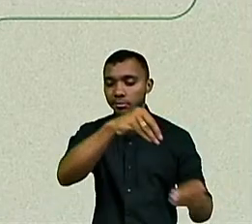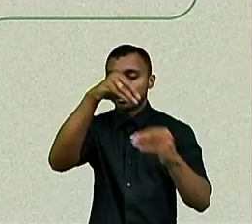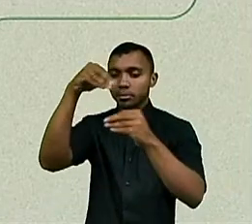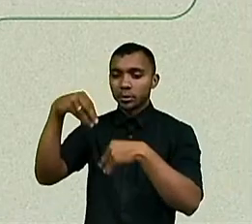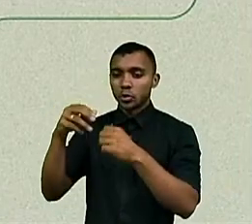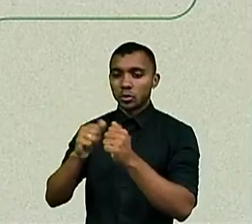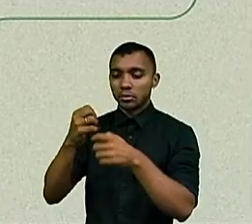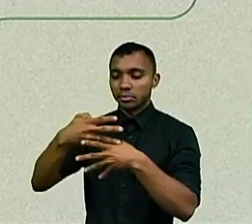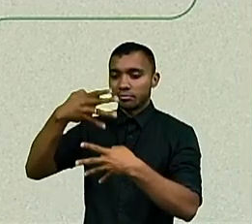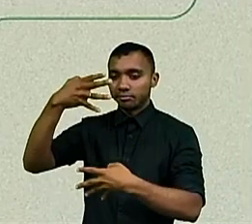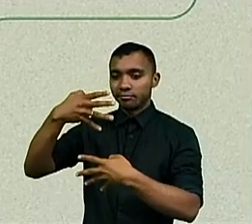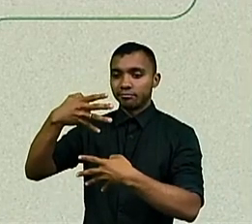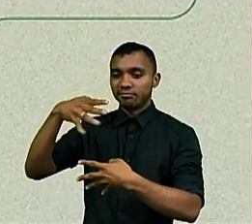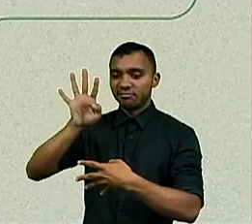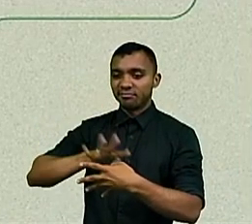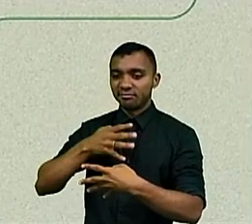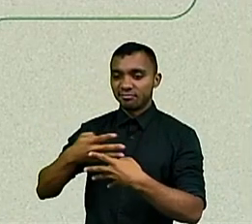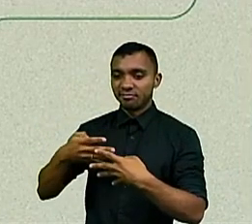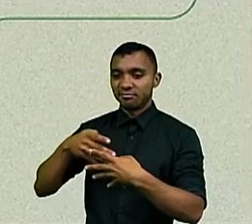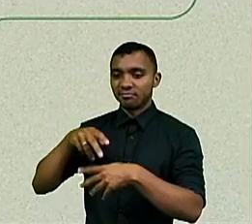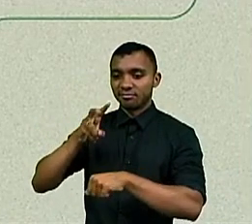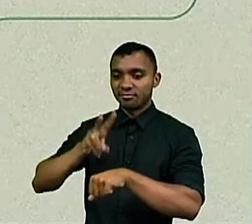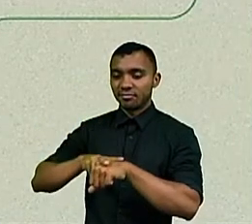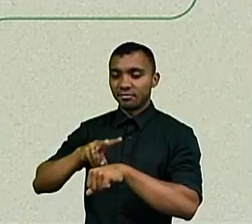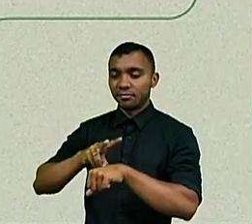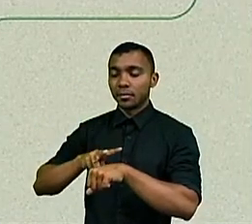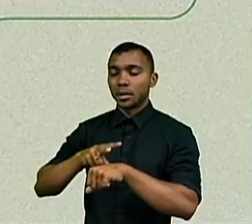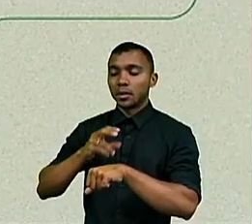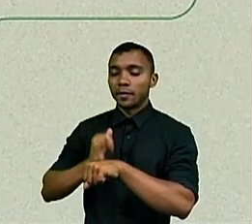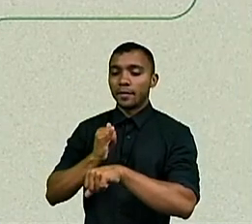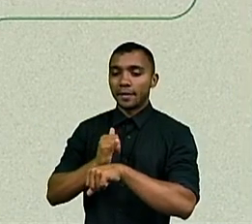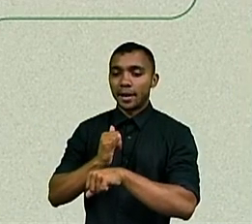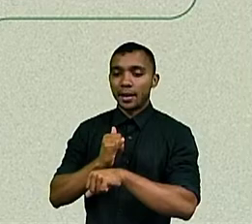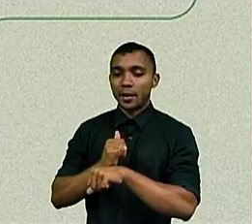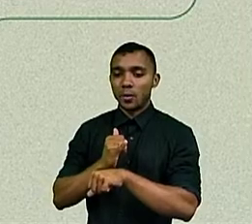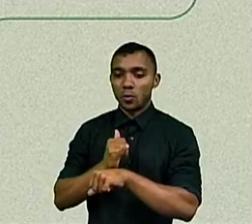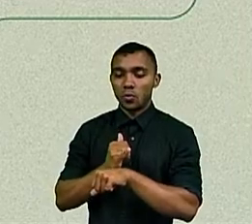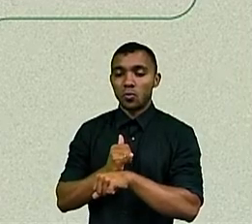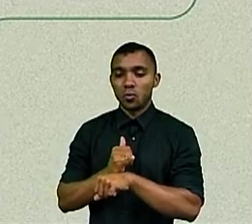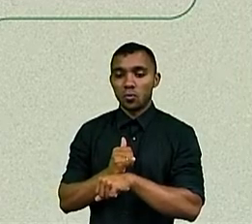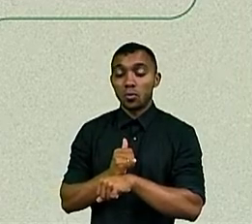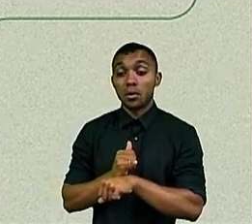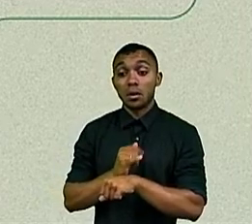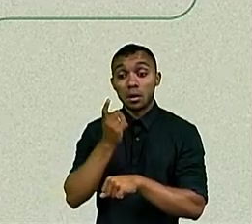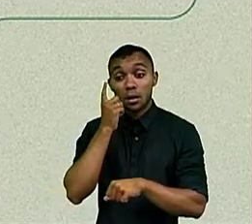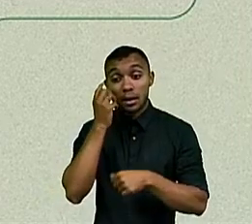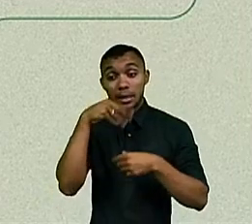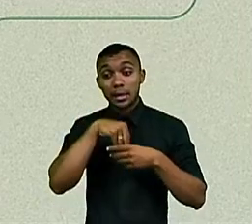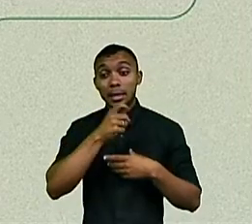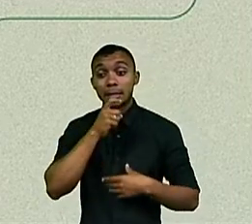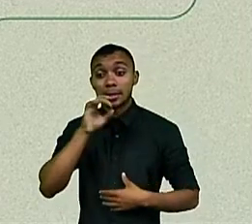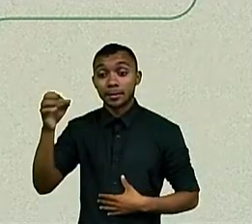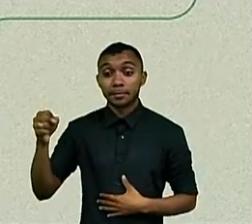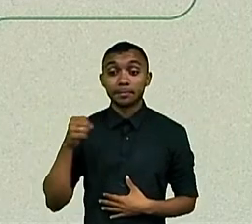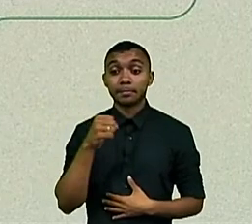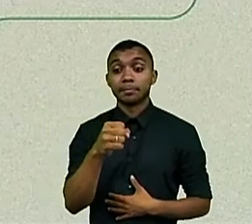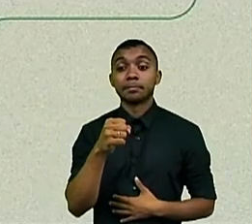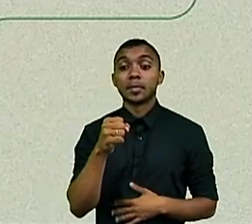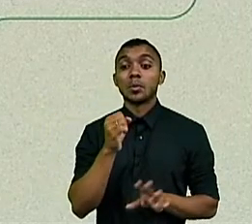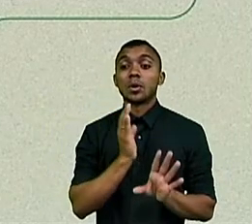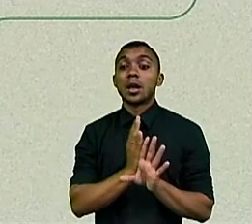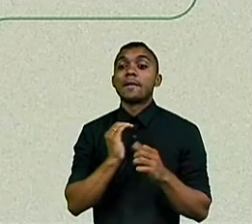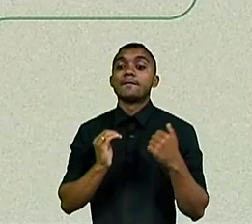mas ali justamente o que está tirando de dentro da geladeira para fora